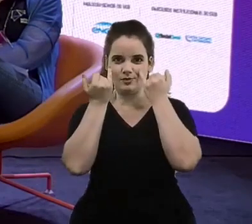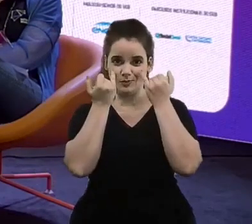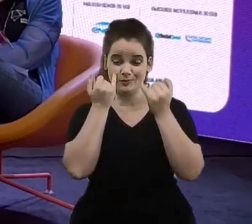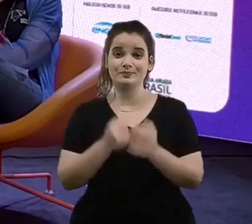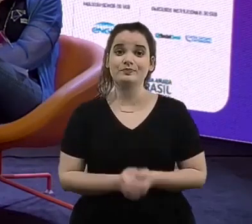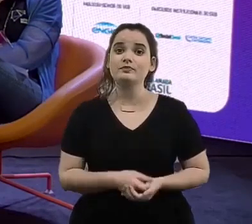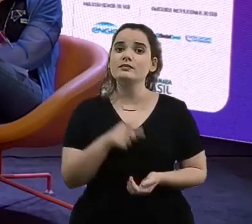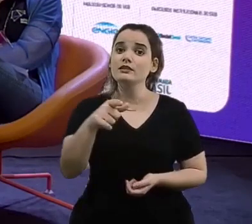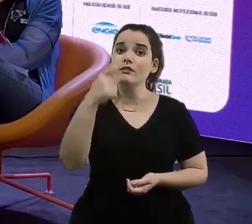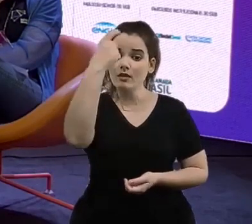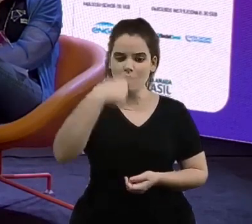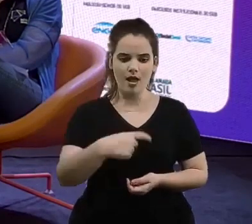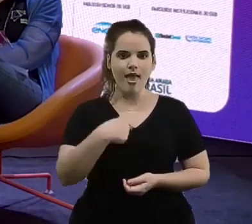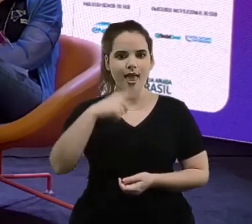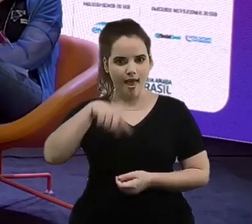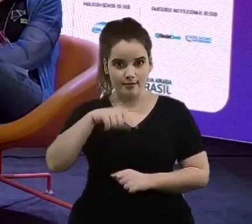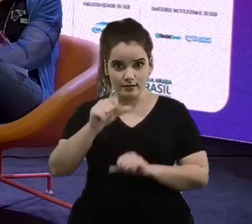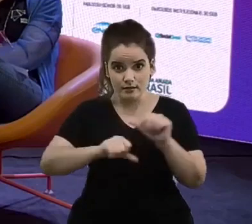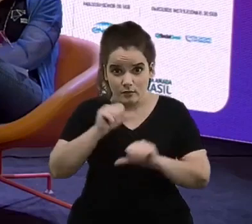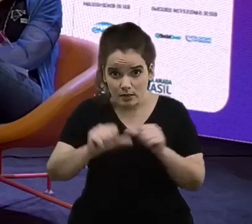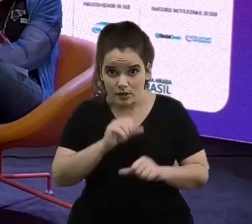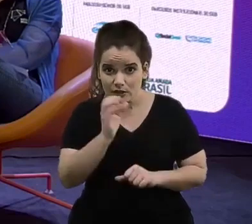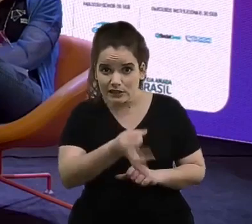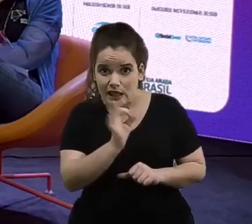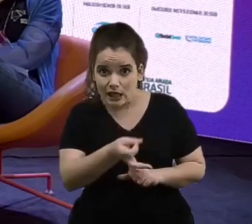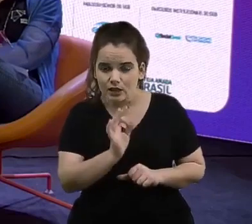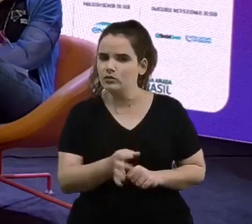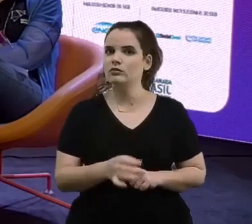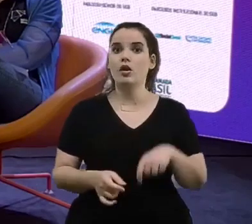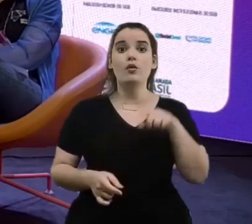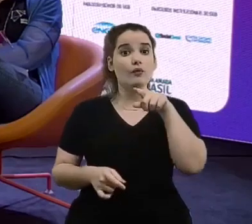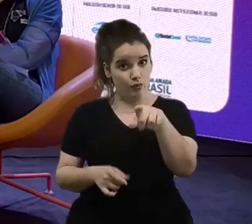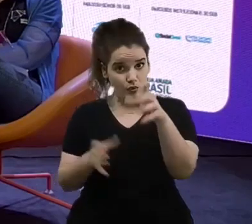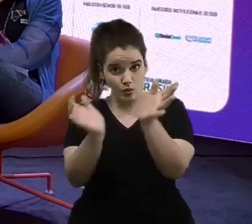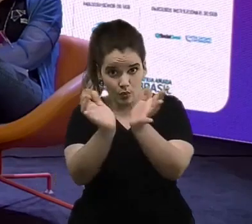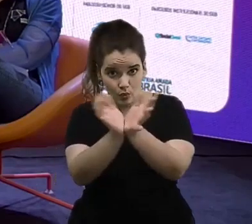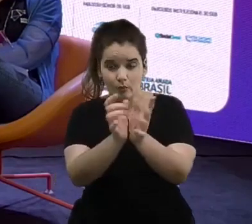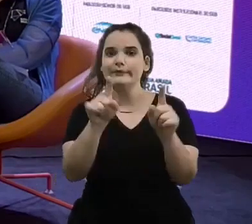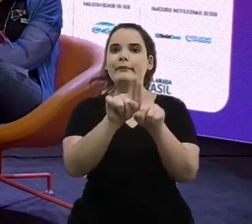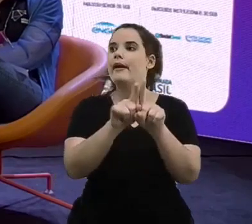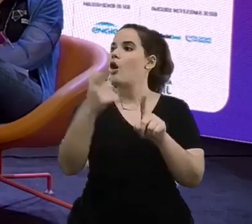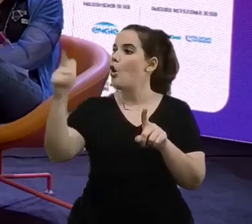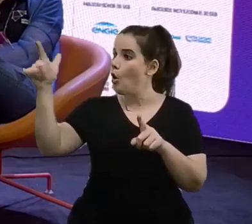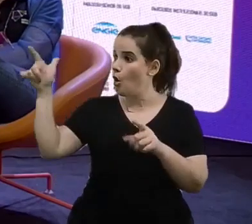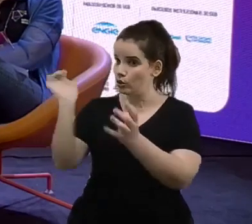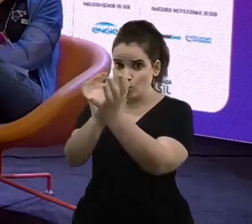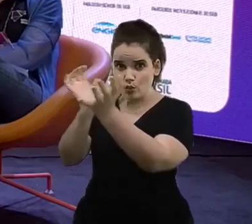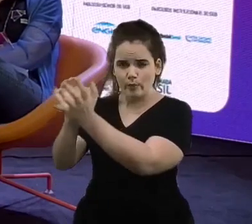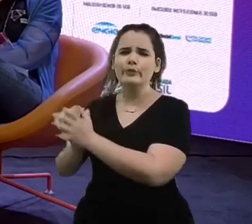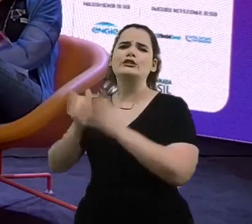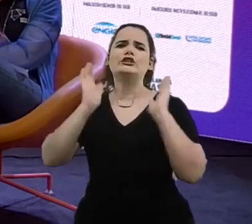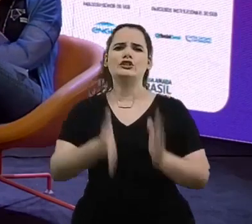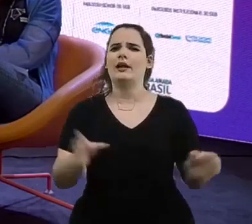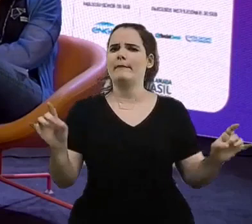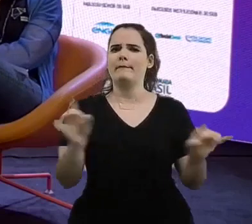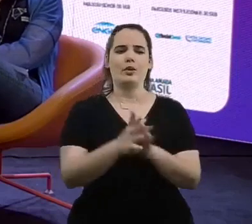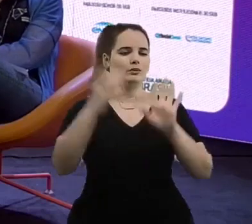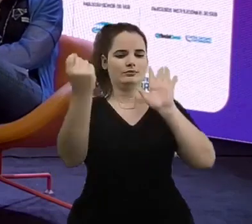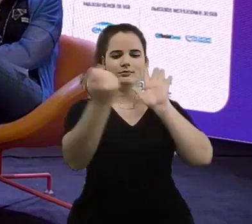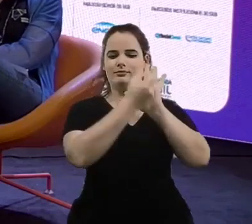do Data Lake, mas a gente também já está pensando extra-governo, né, outros setores, a gente já está em discussão como vai fazer